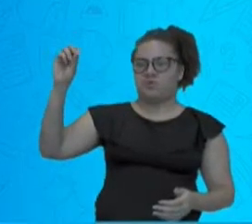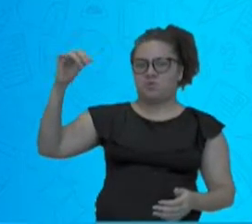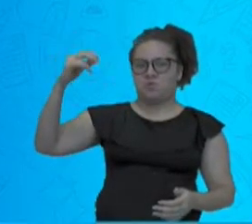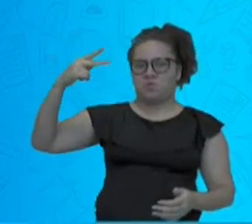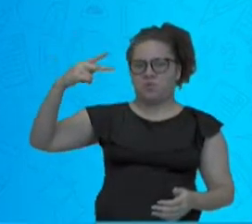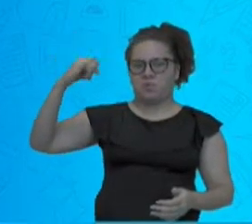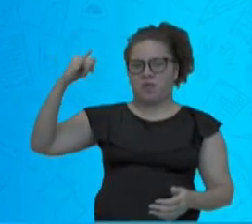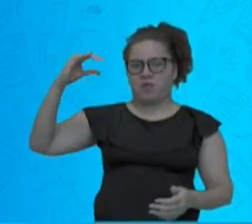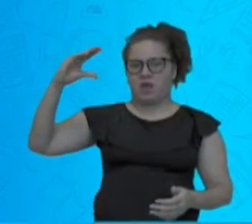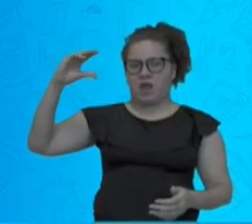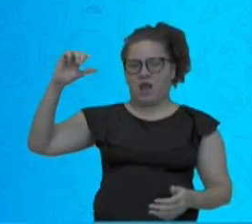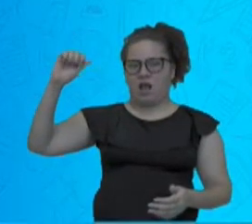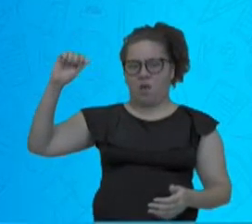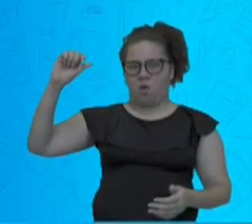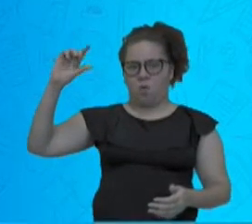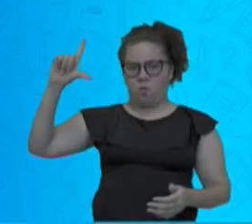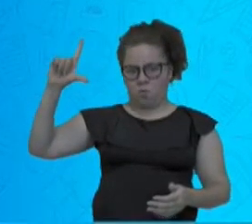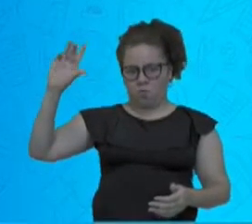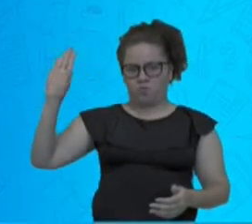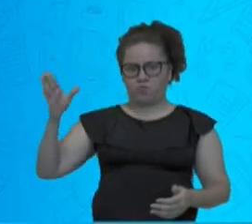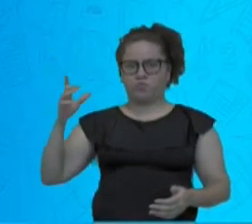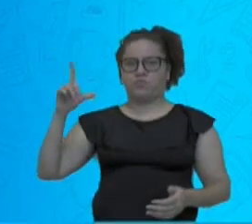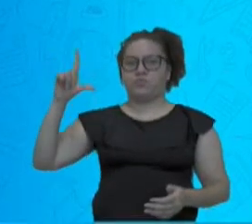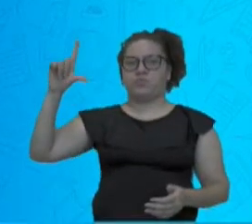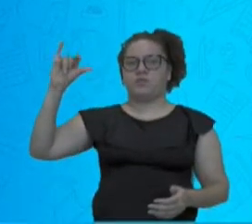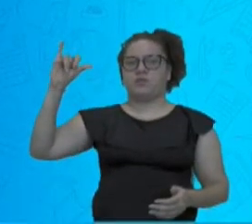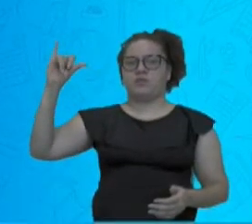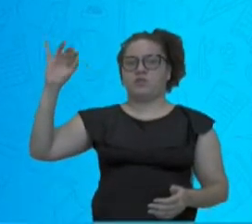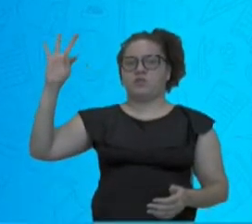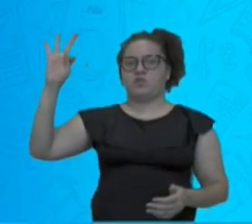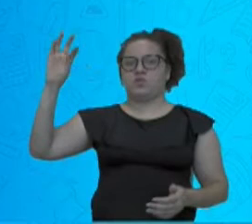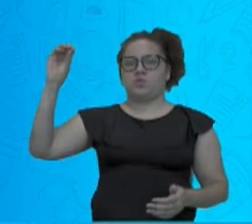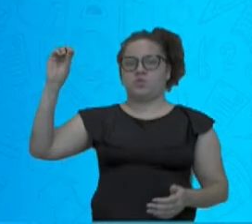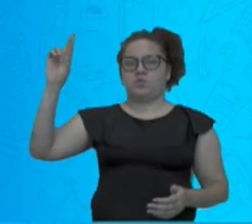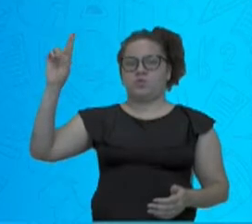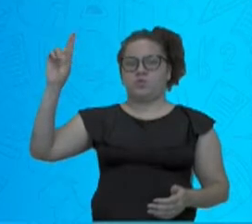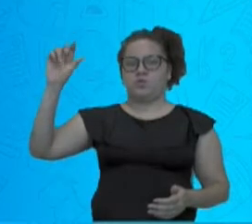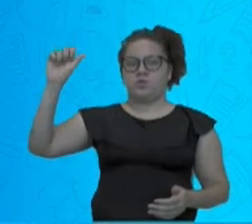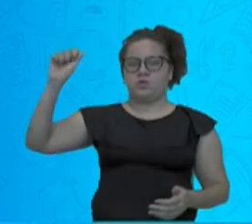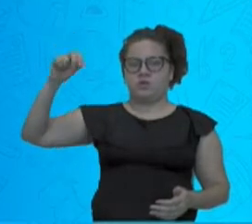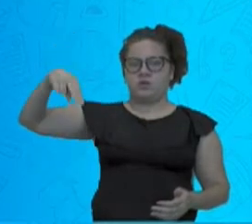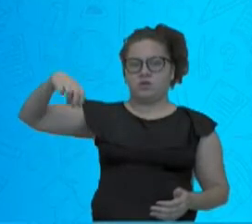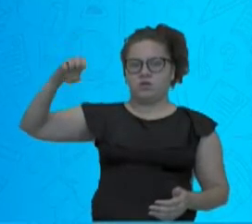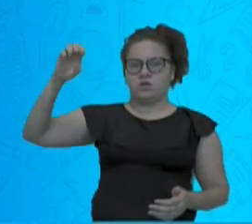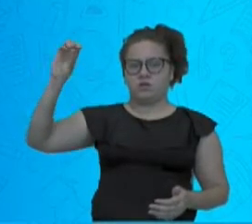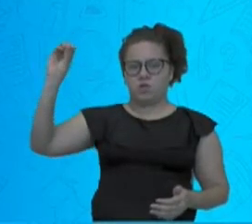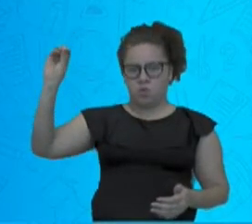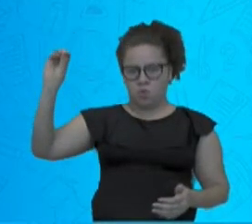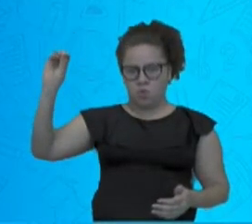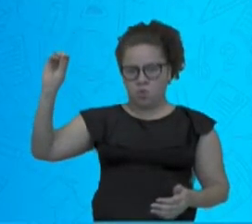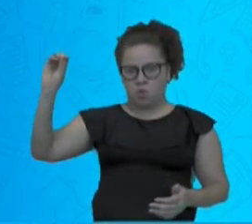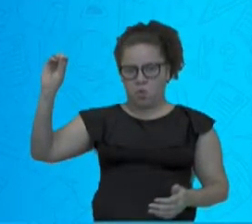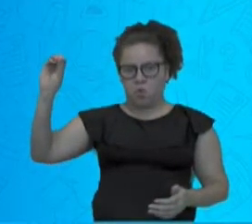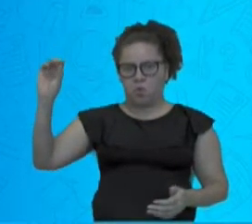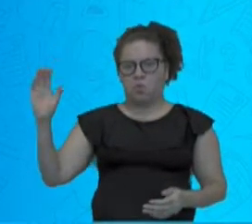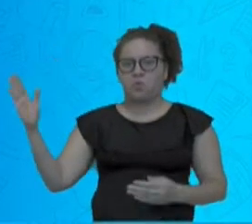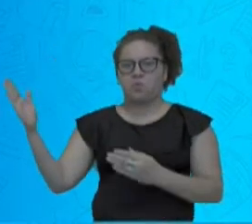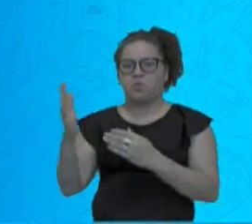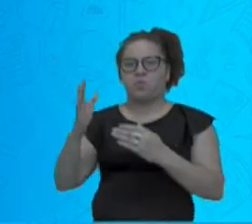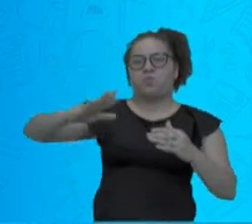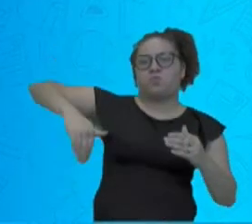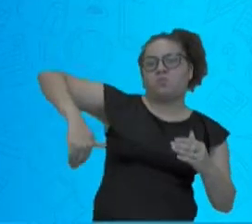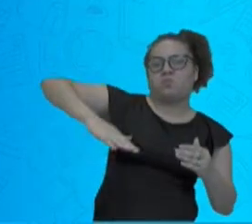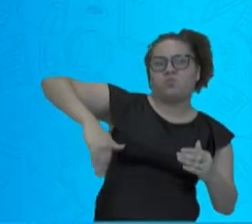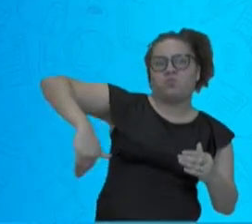litorâneo, que recebe a influência do oceano. Então,